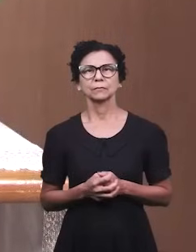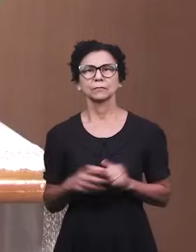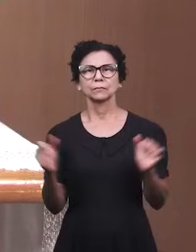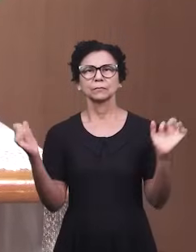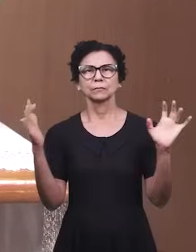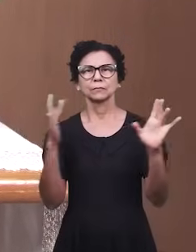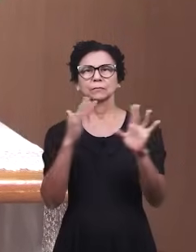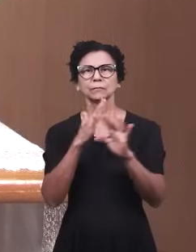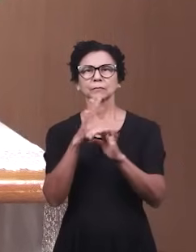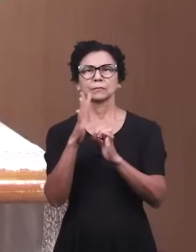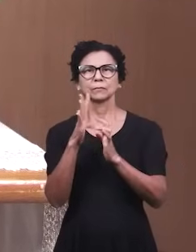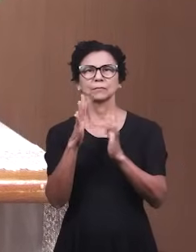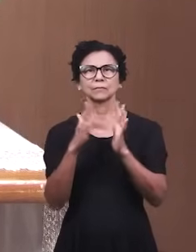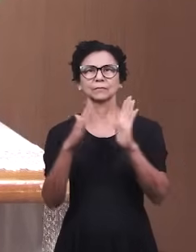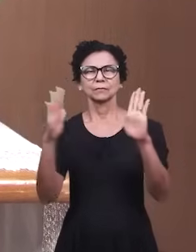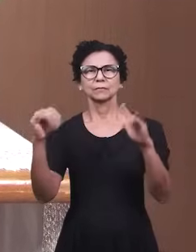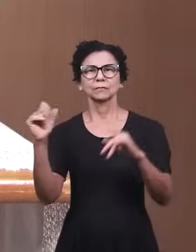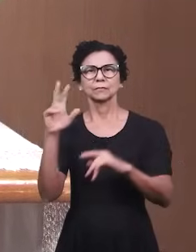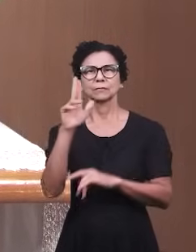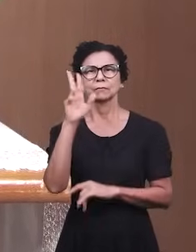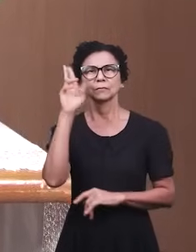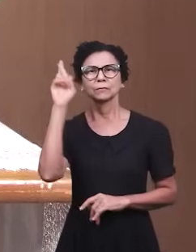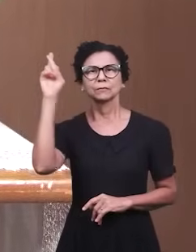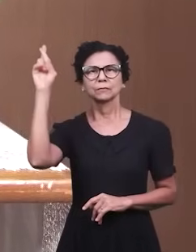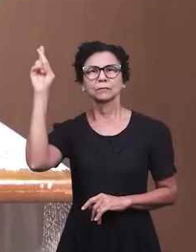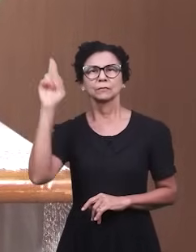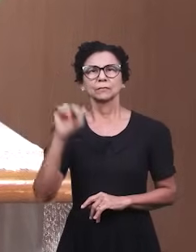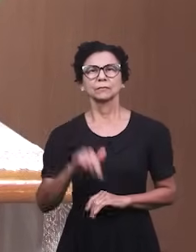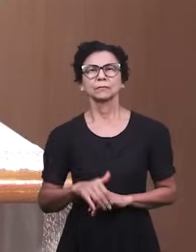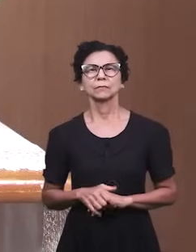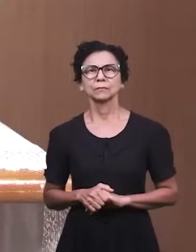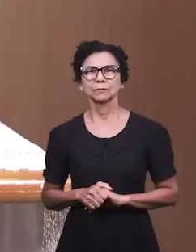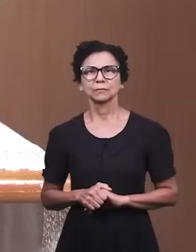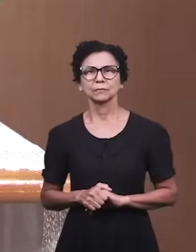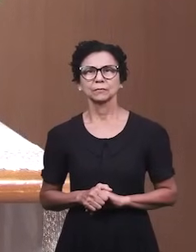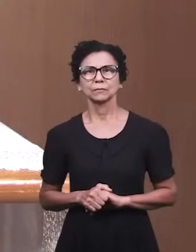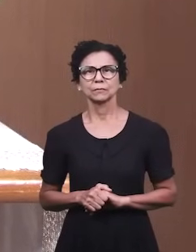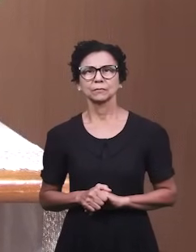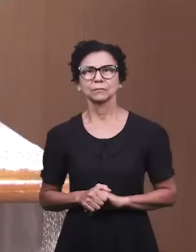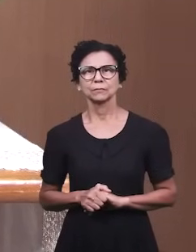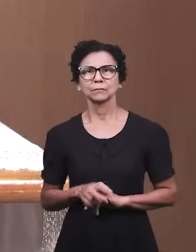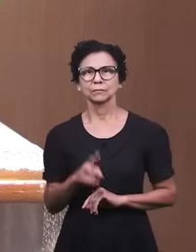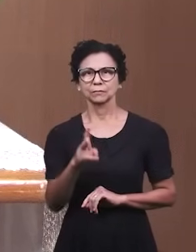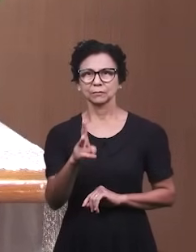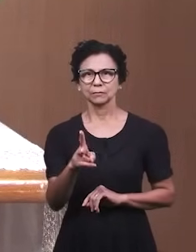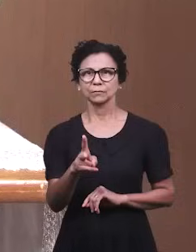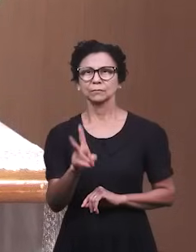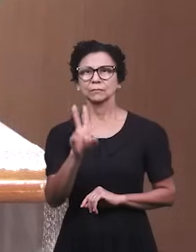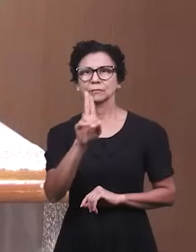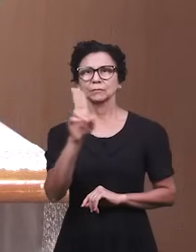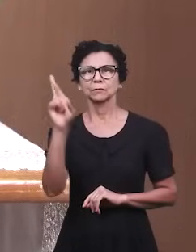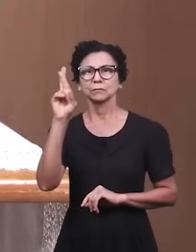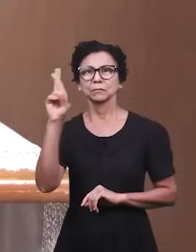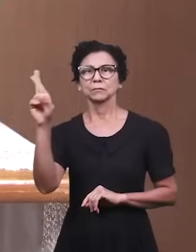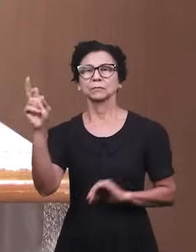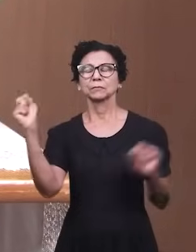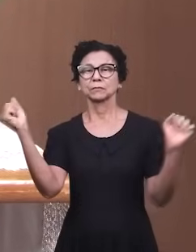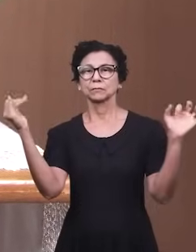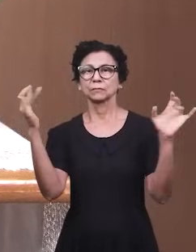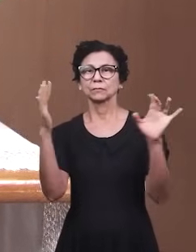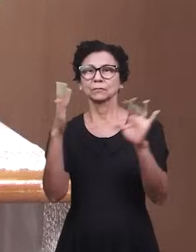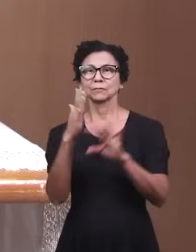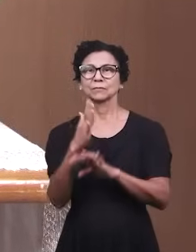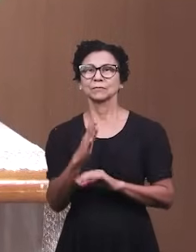Glória a Jesus, louvado o nome do Senhor. Nós vamos continuar glorificando o nome do Senhor com